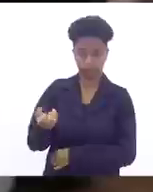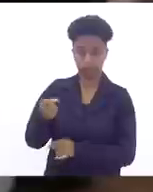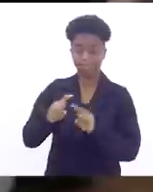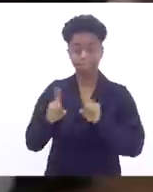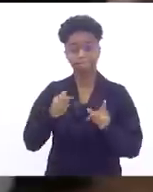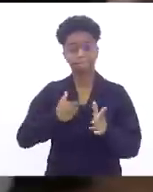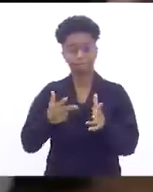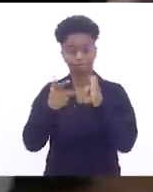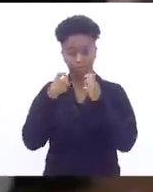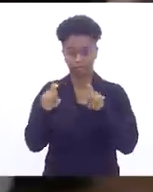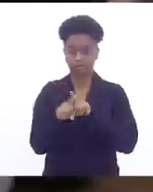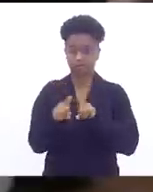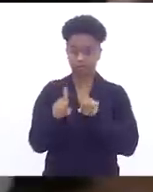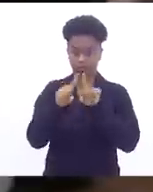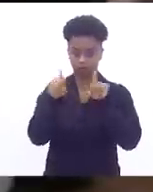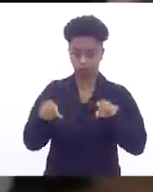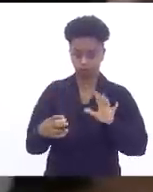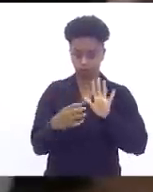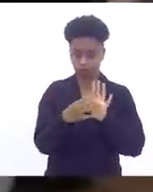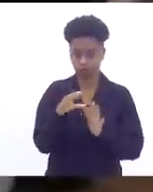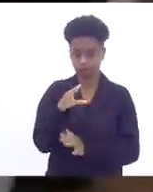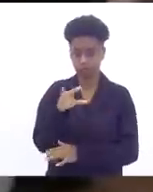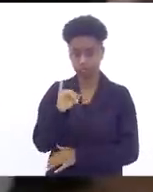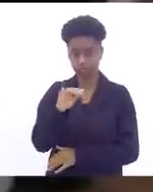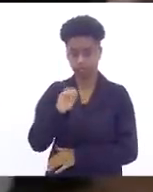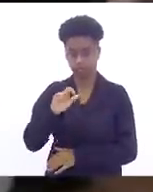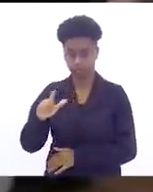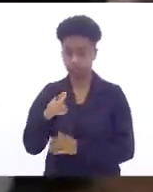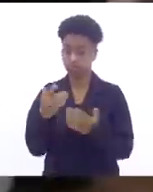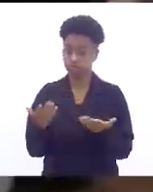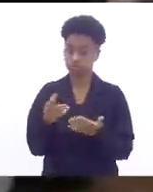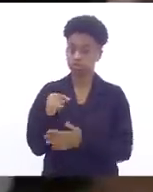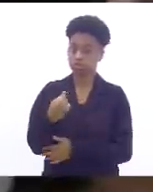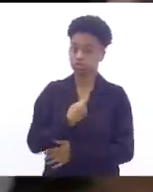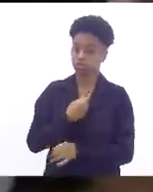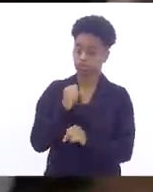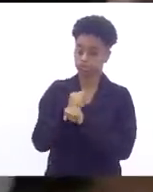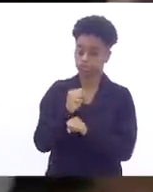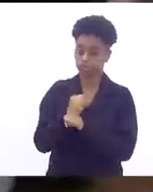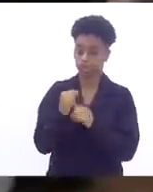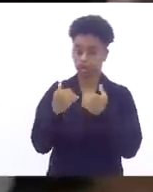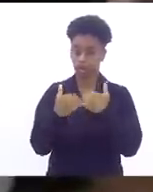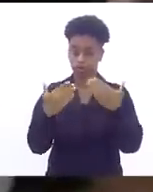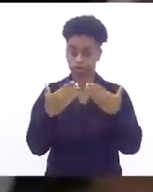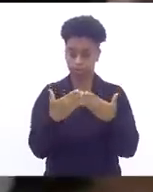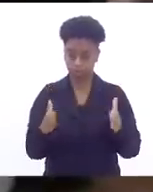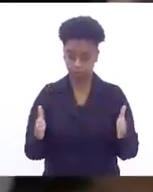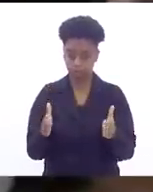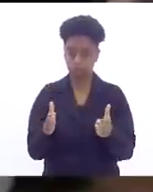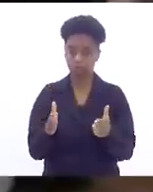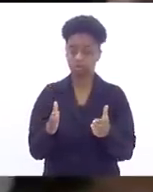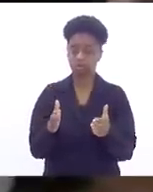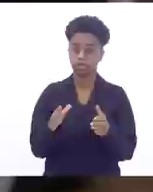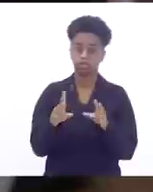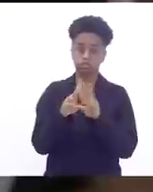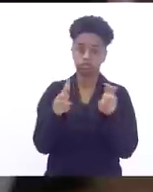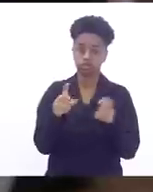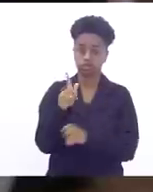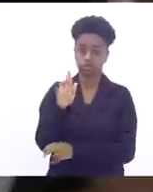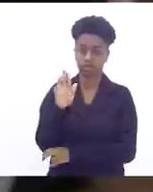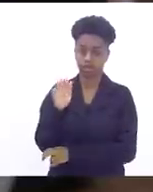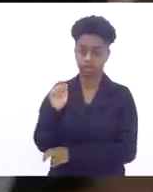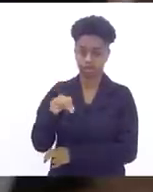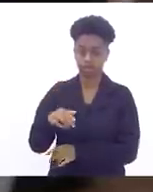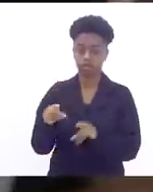trate aqui dos Servidores civis então a gente Aguarda a audiência pública aqui sobre a nossa grana